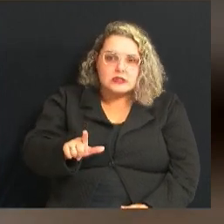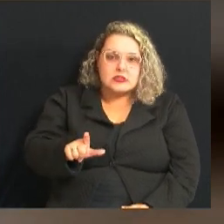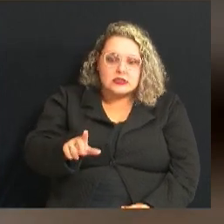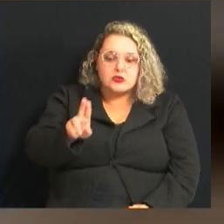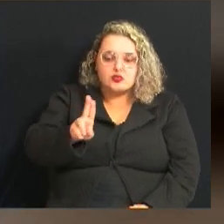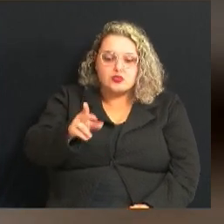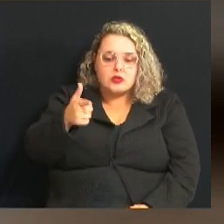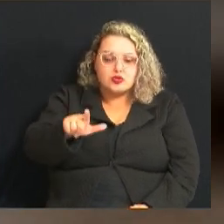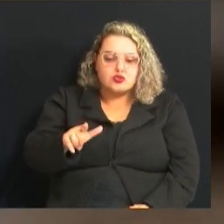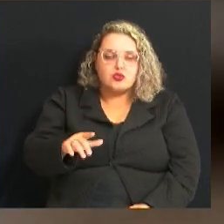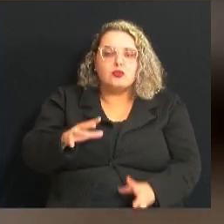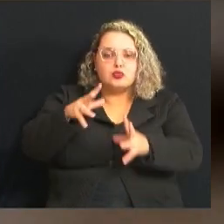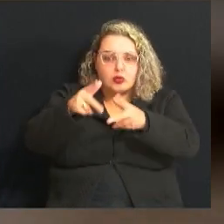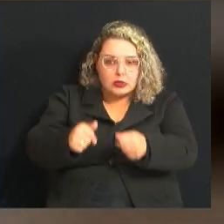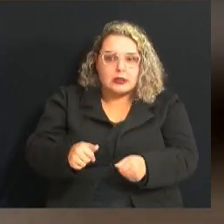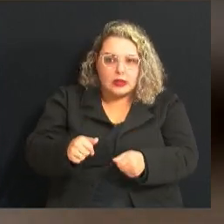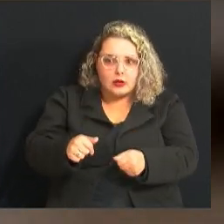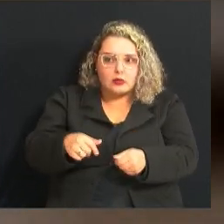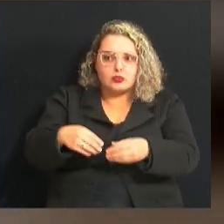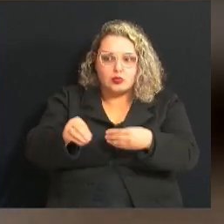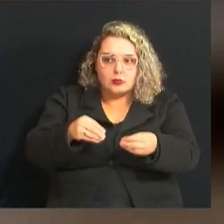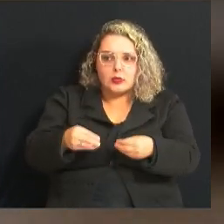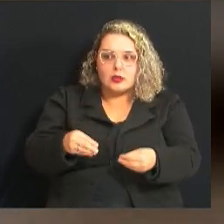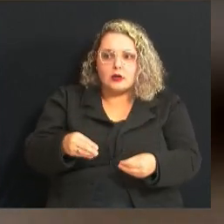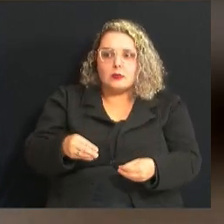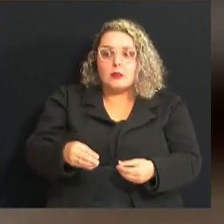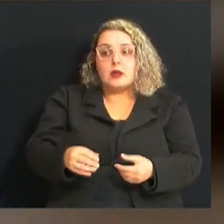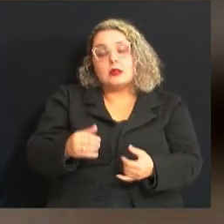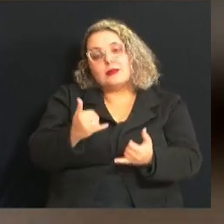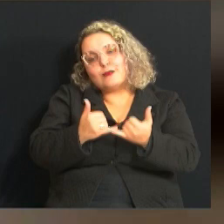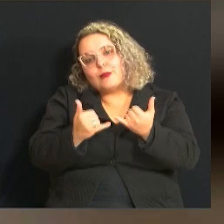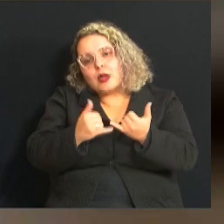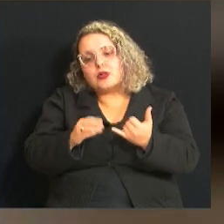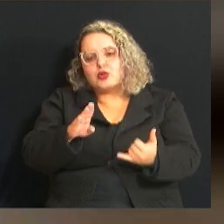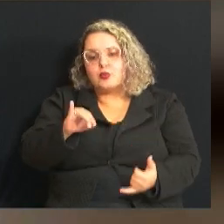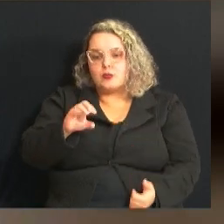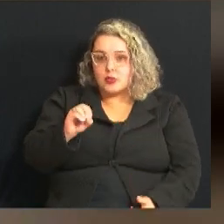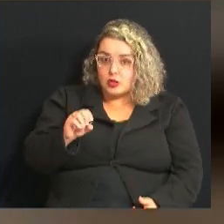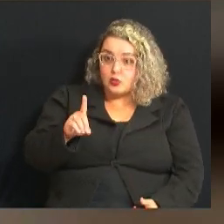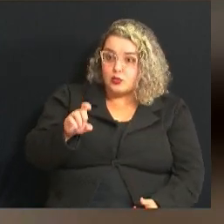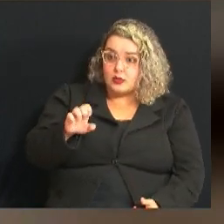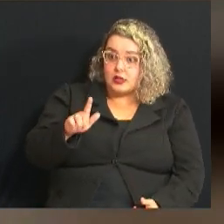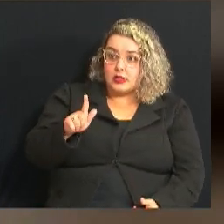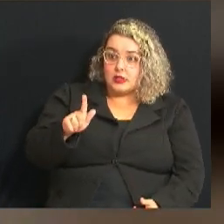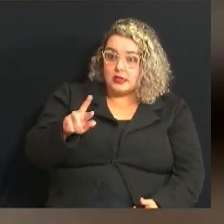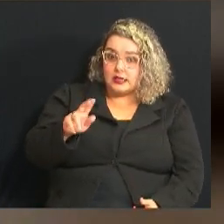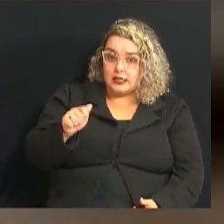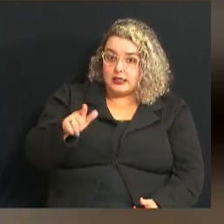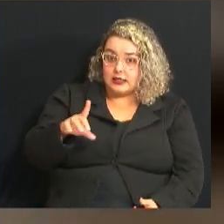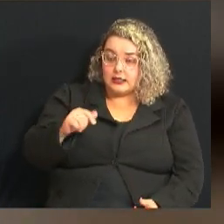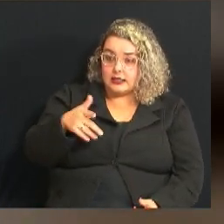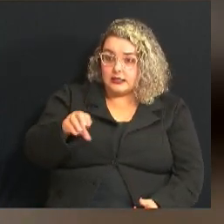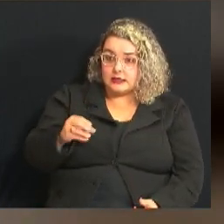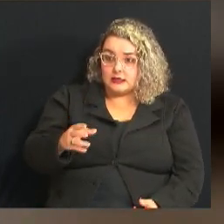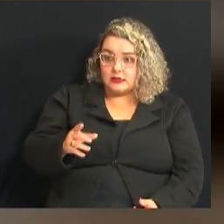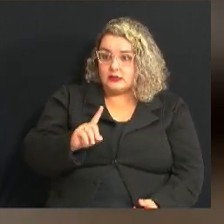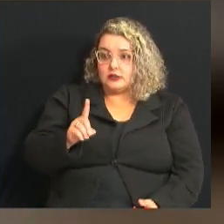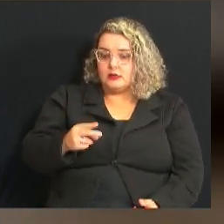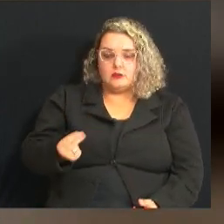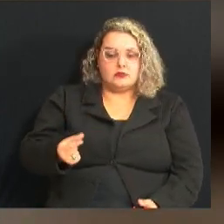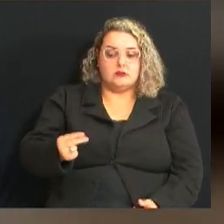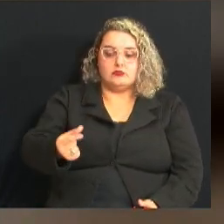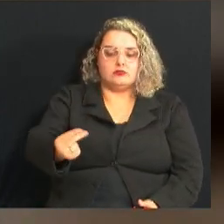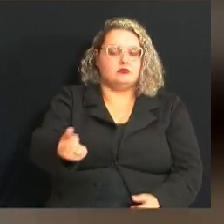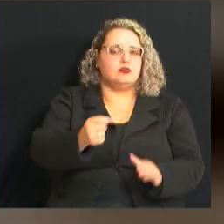uma etapa que é a biodegradação. A gente decompõe, então ele não vai permanecer mais aí por